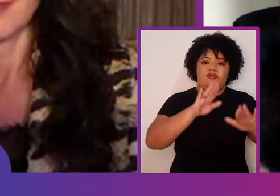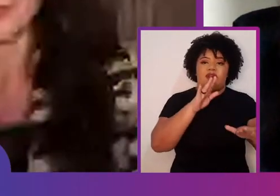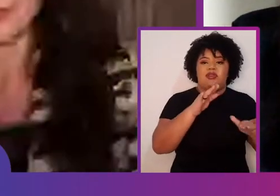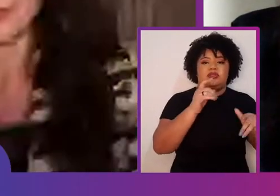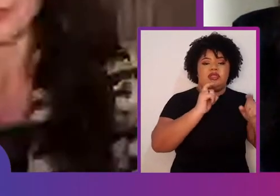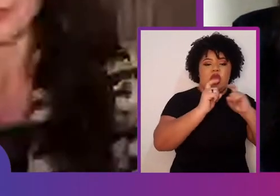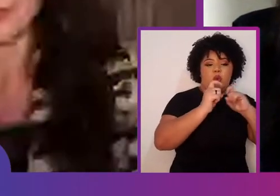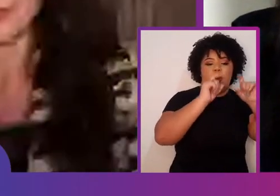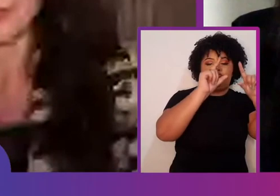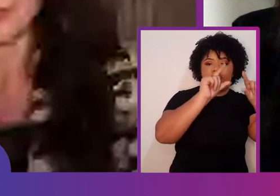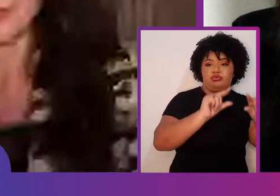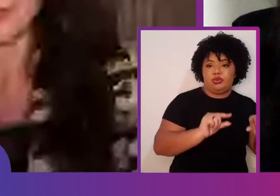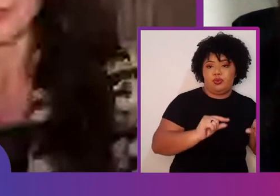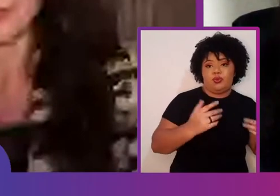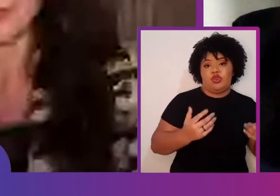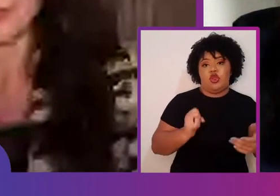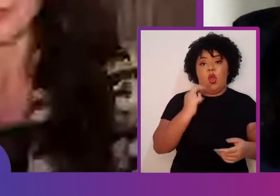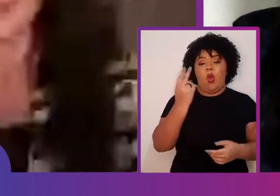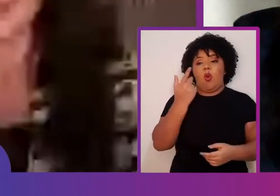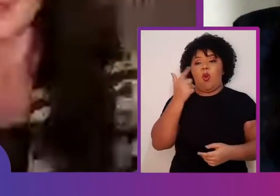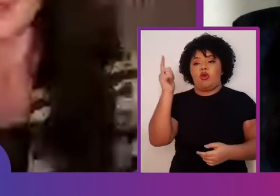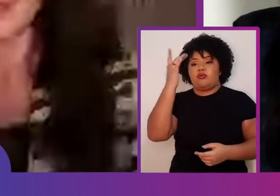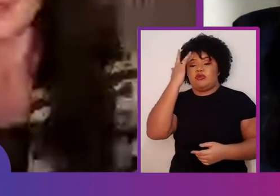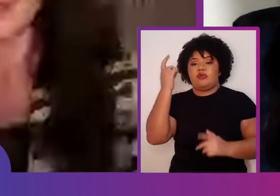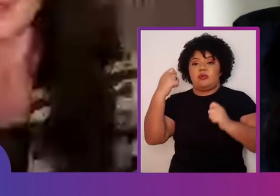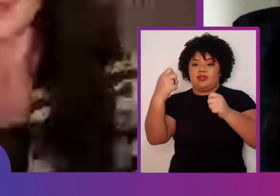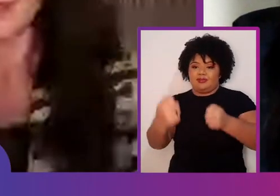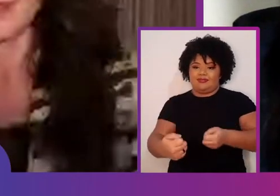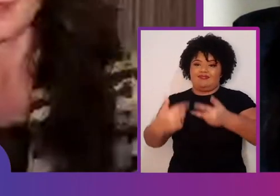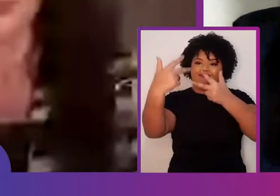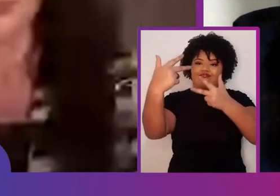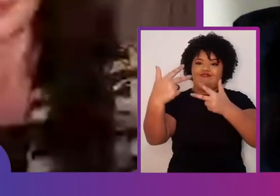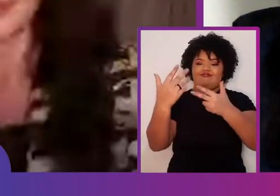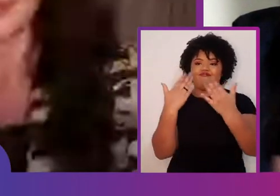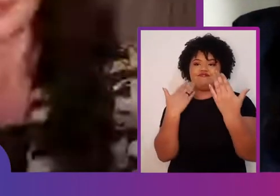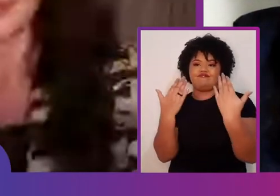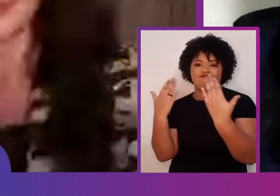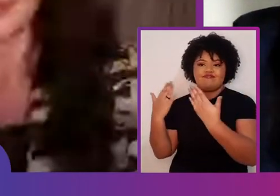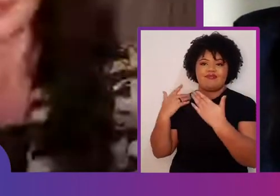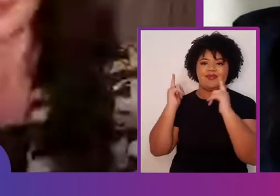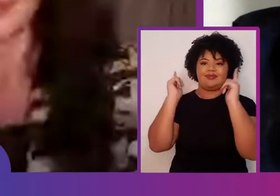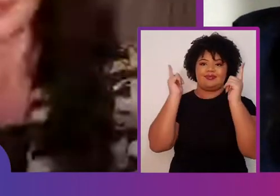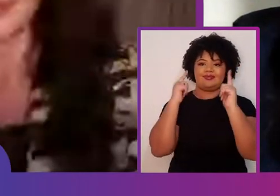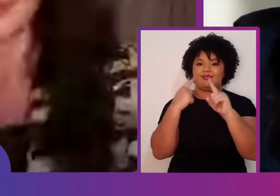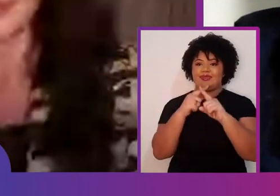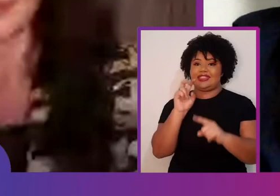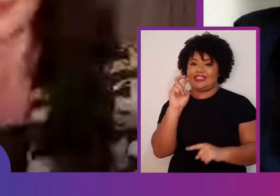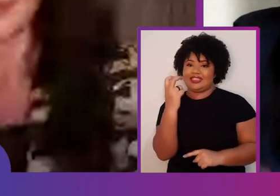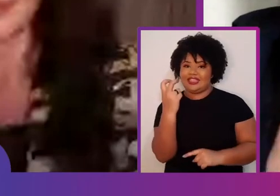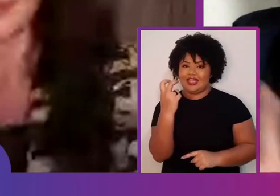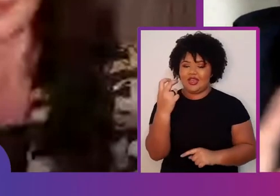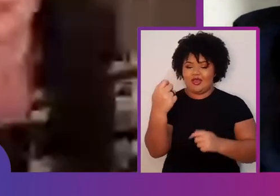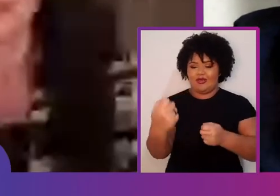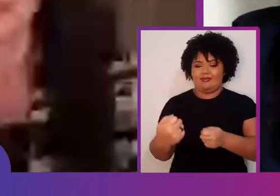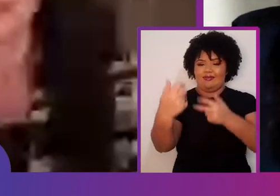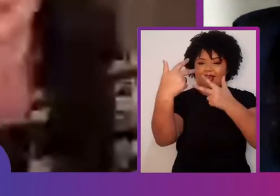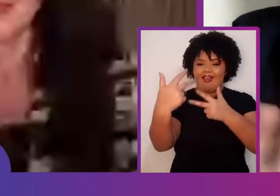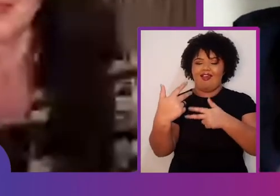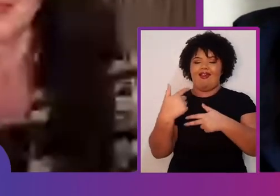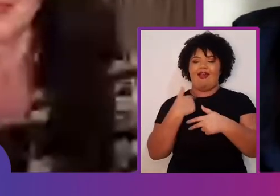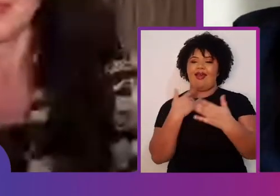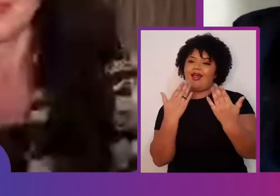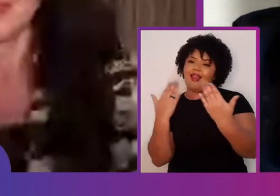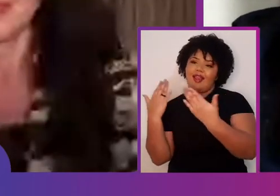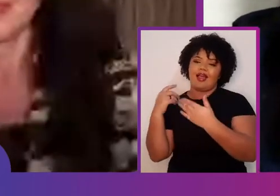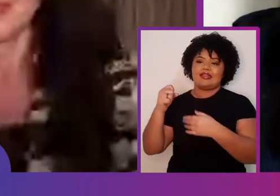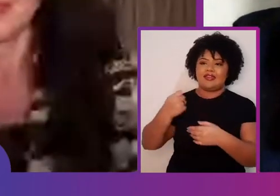vão precisar de happy hours virtuais, né? Vão precisar entrar às 5 horas da tarde para tomar uma cerveja com o time, porque sem o happy hour ele não consegue